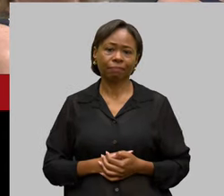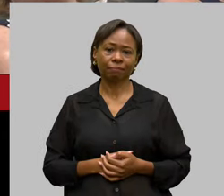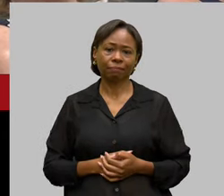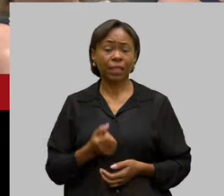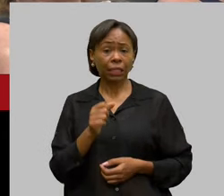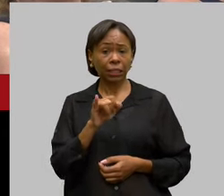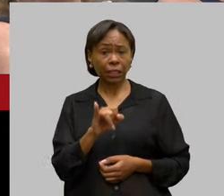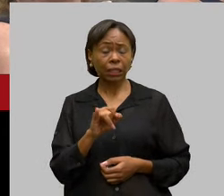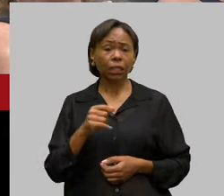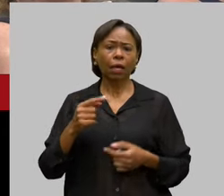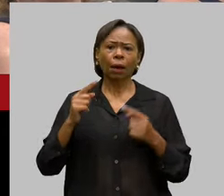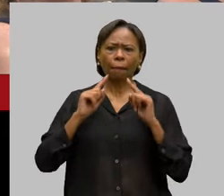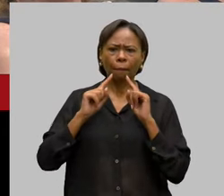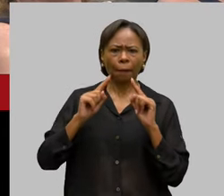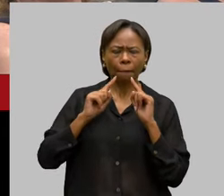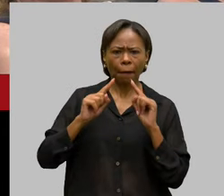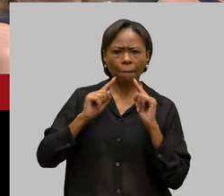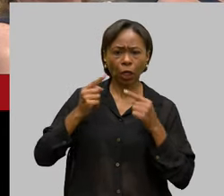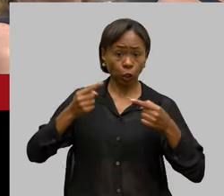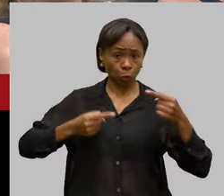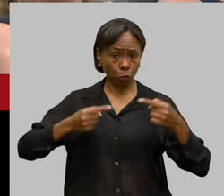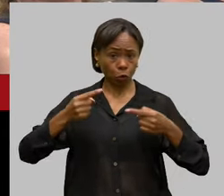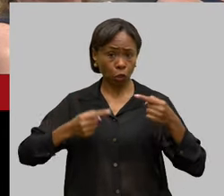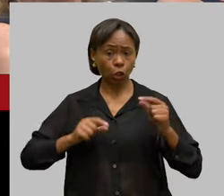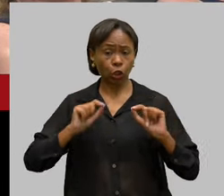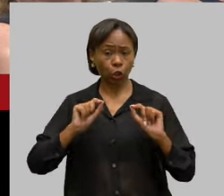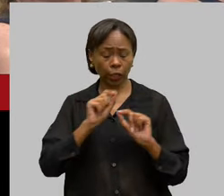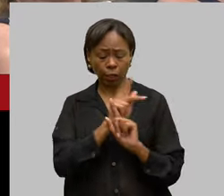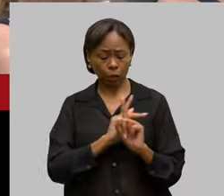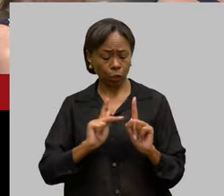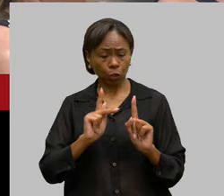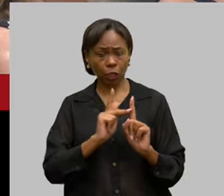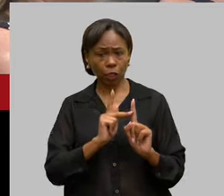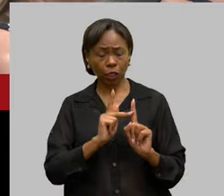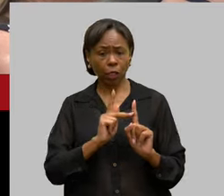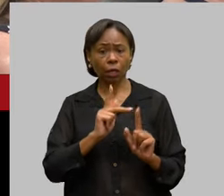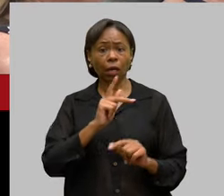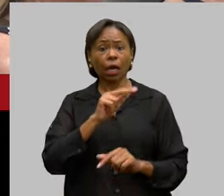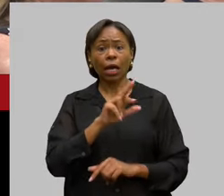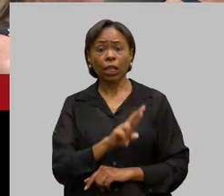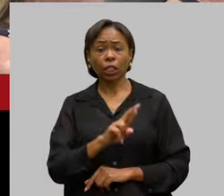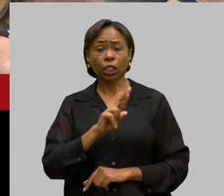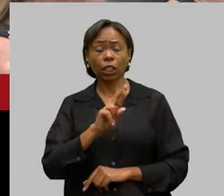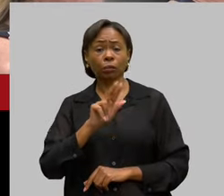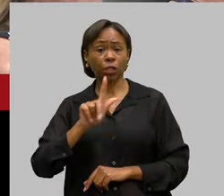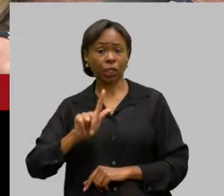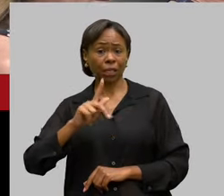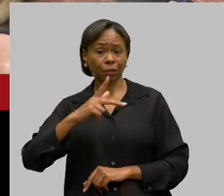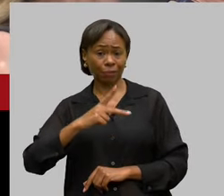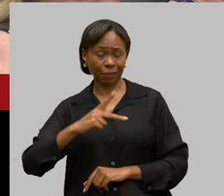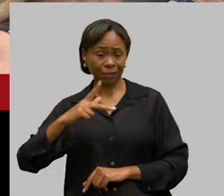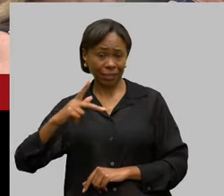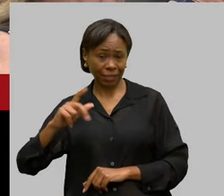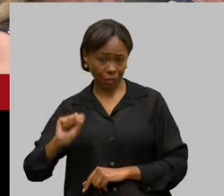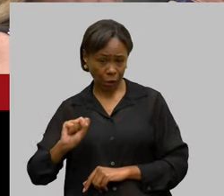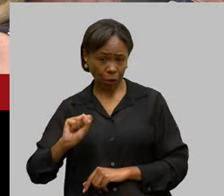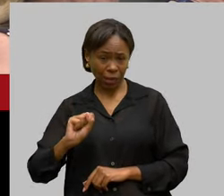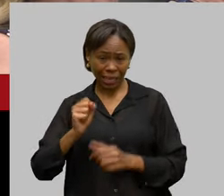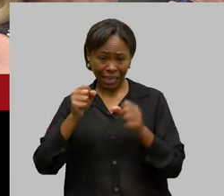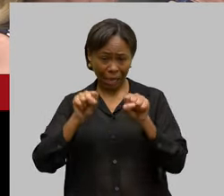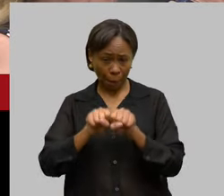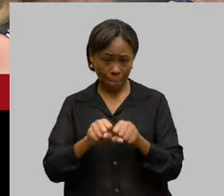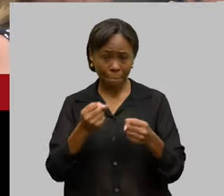discurso político é de que a Previdência regime geral está quebrada e é uma bomba relógio nos